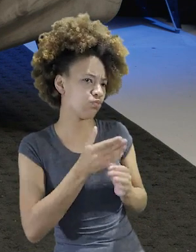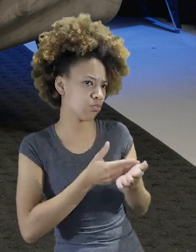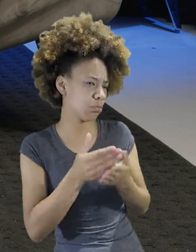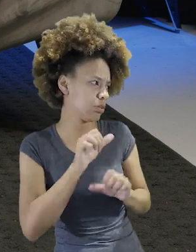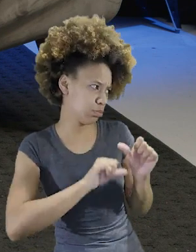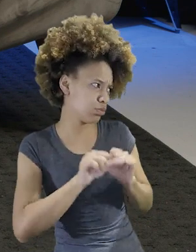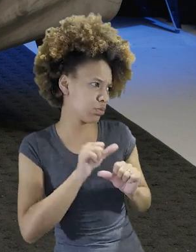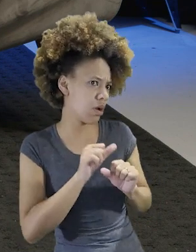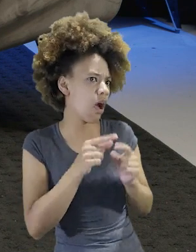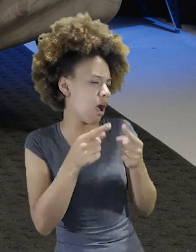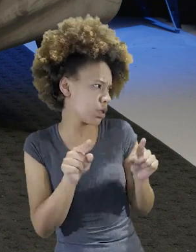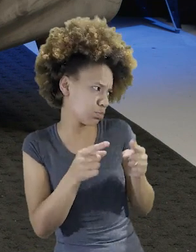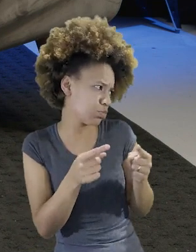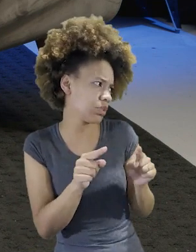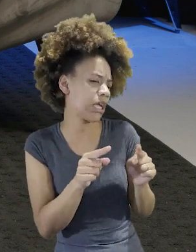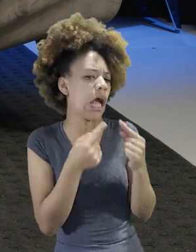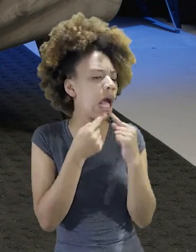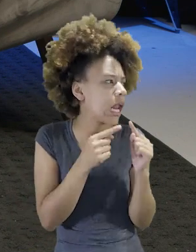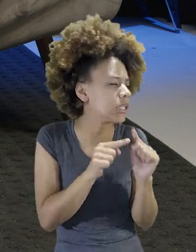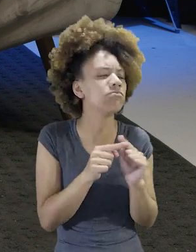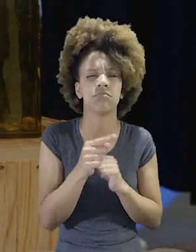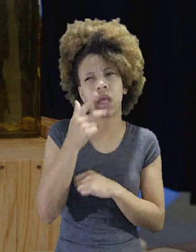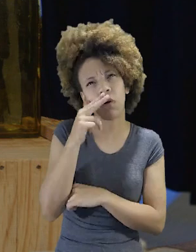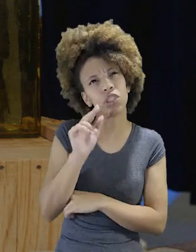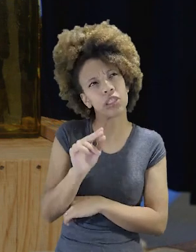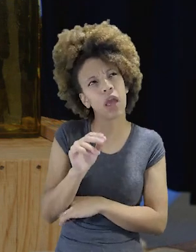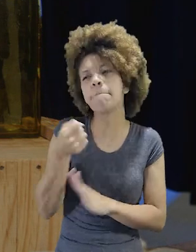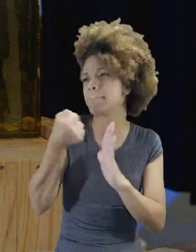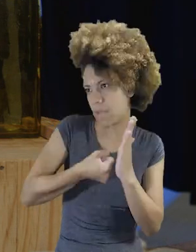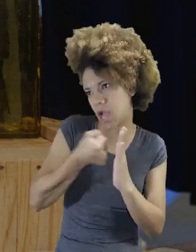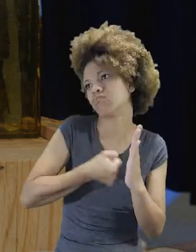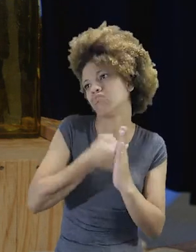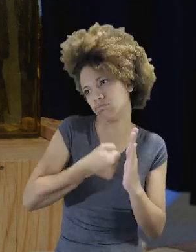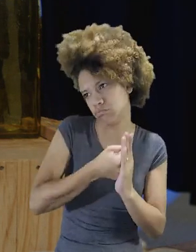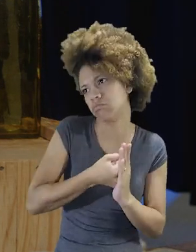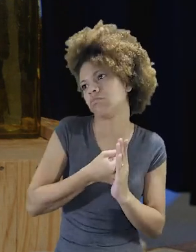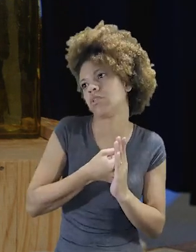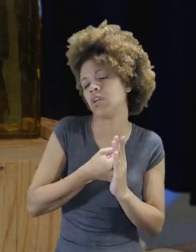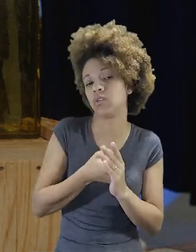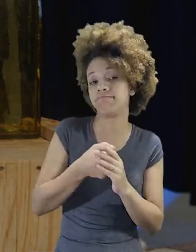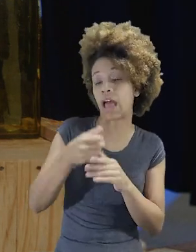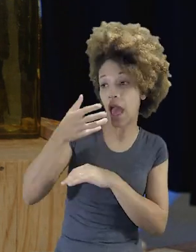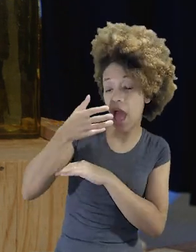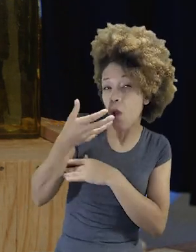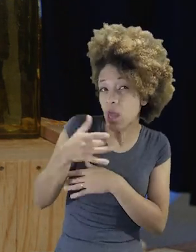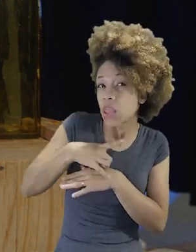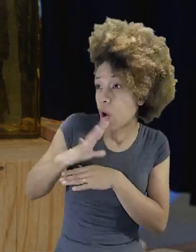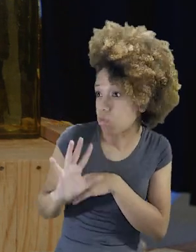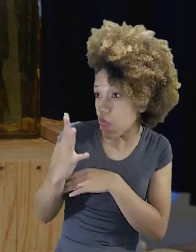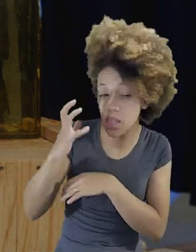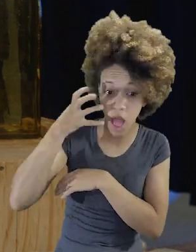o começo as músicas dele eram bem críticas né ele bate ele quando ele bate na rádio na TV